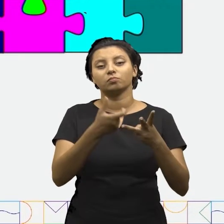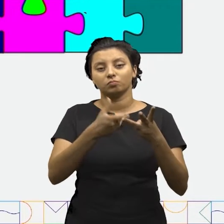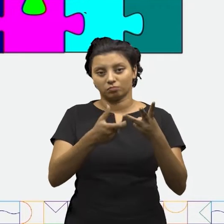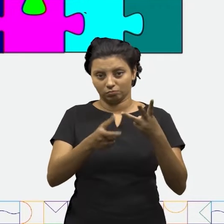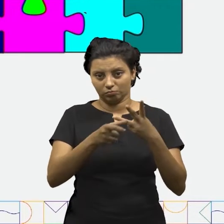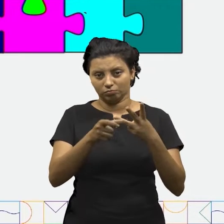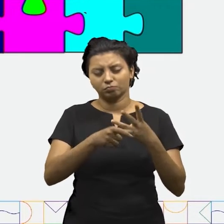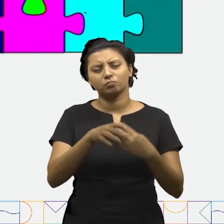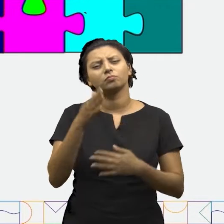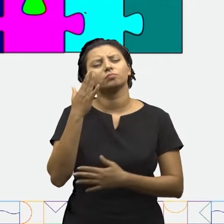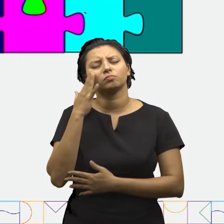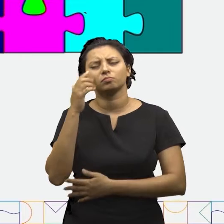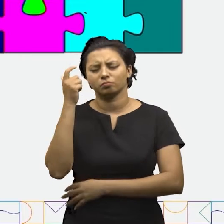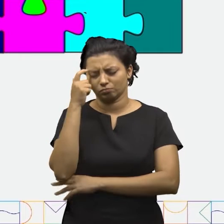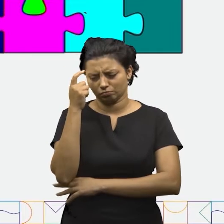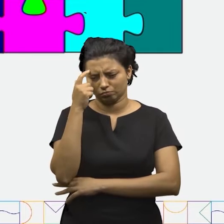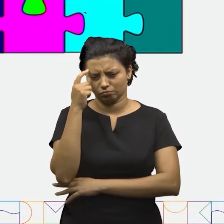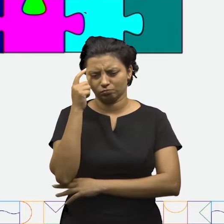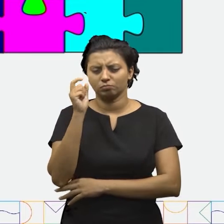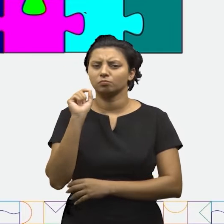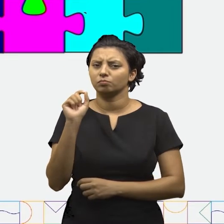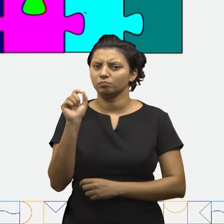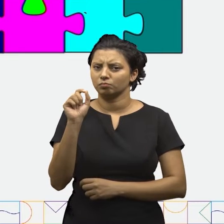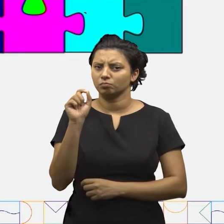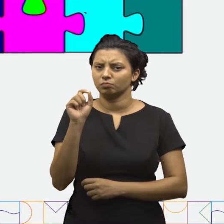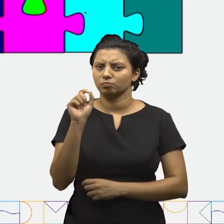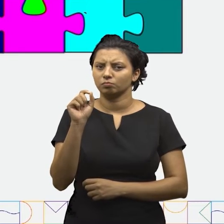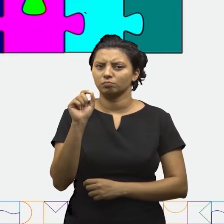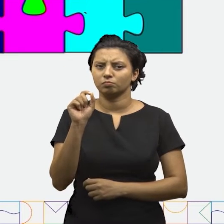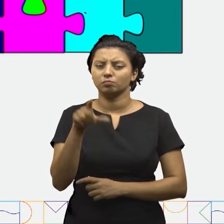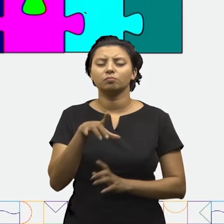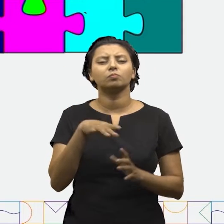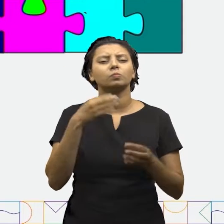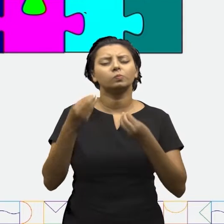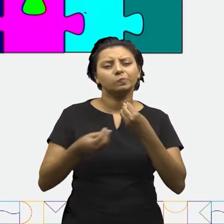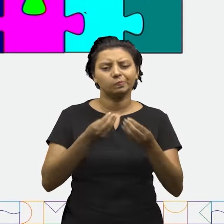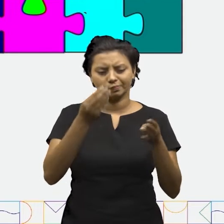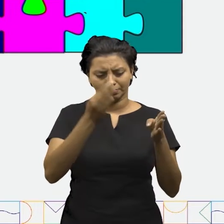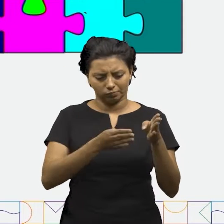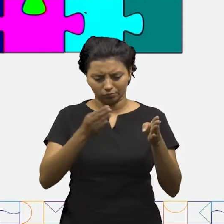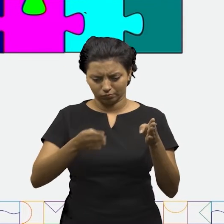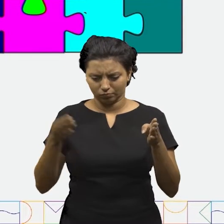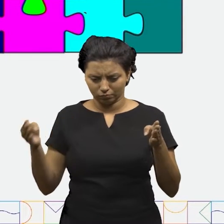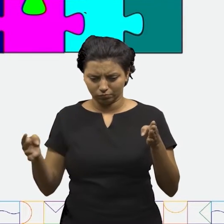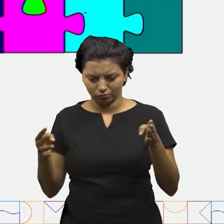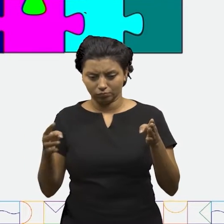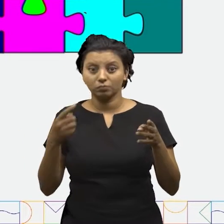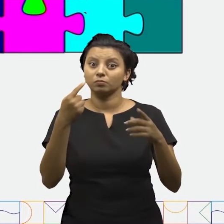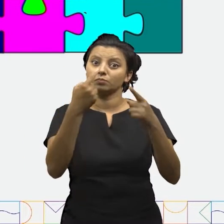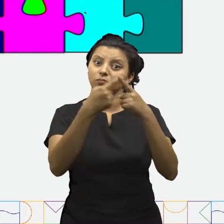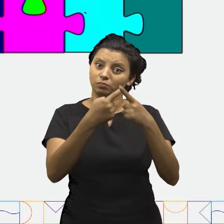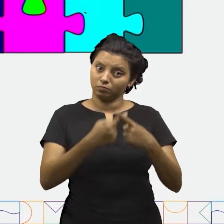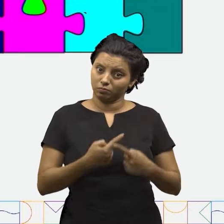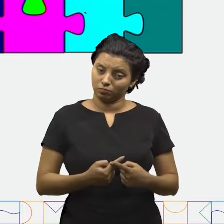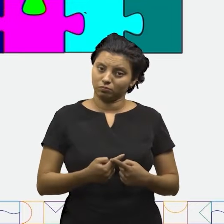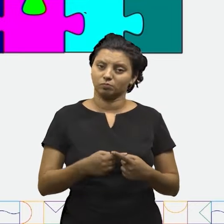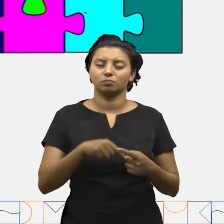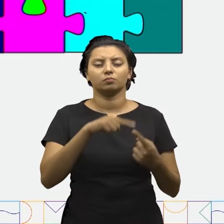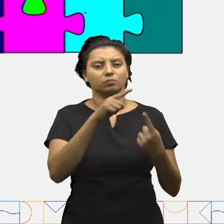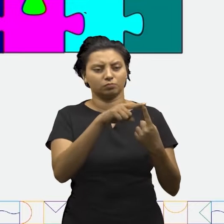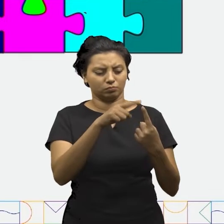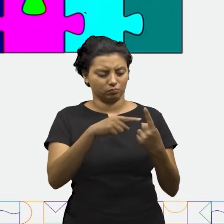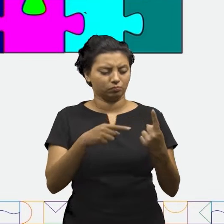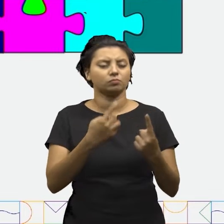peças. Sabe o que eu estava pensando aqui? É que a lógica dessas sequências é a tabuada de multiplicação. No